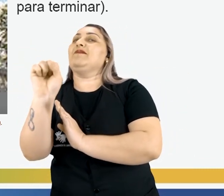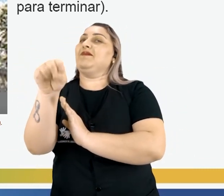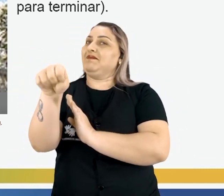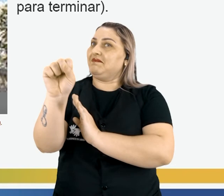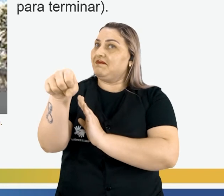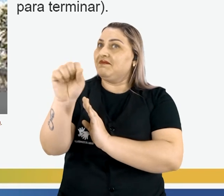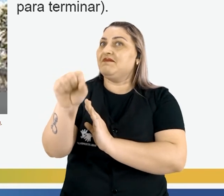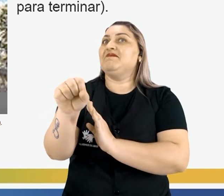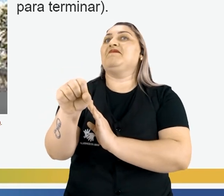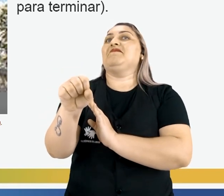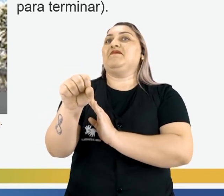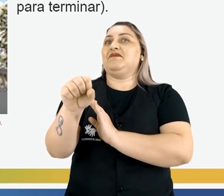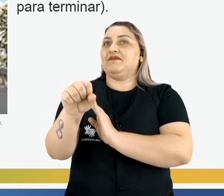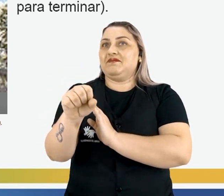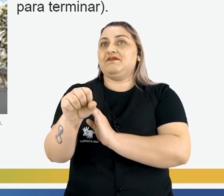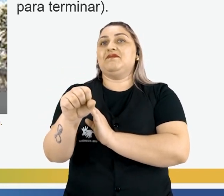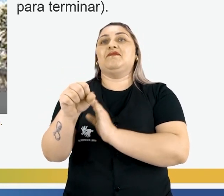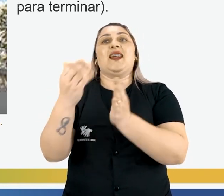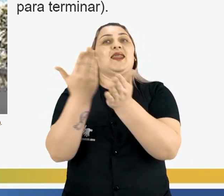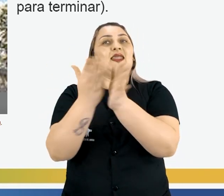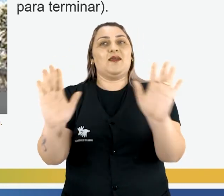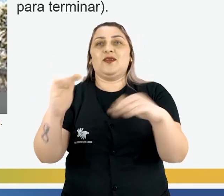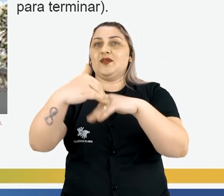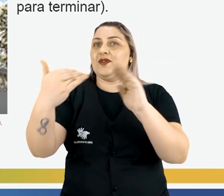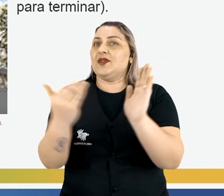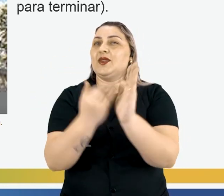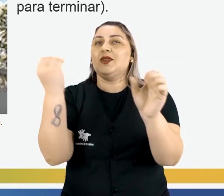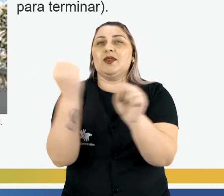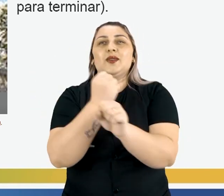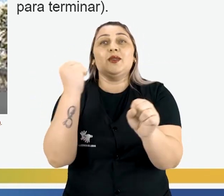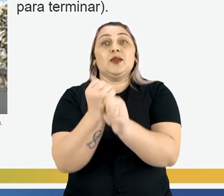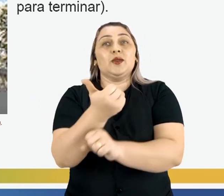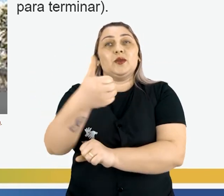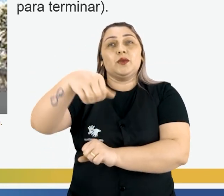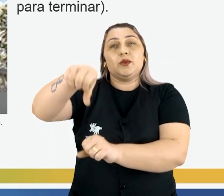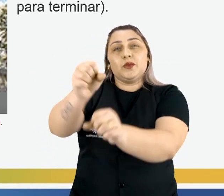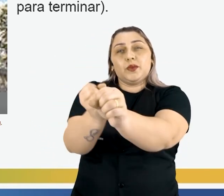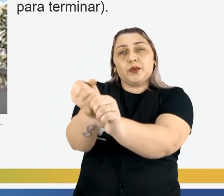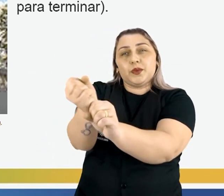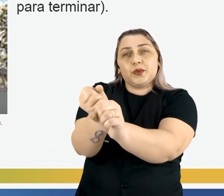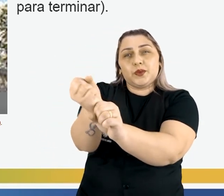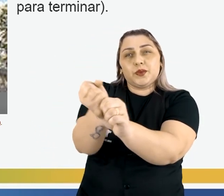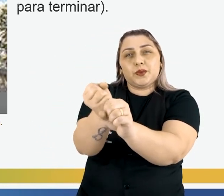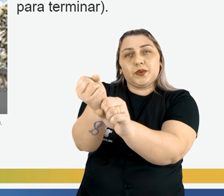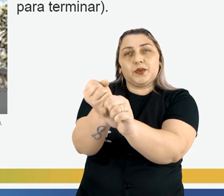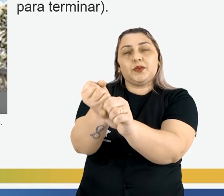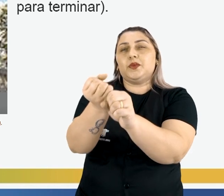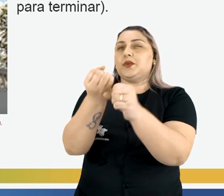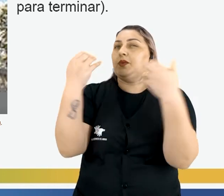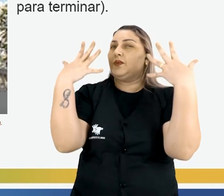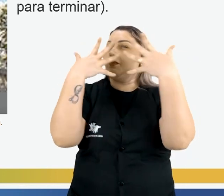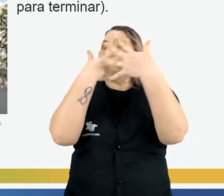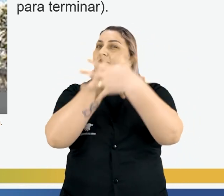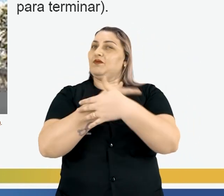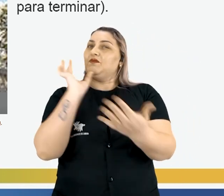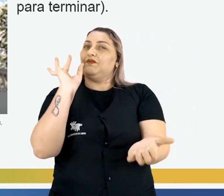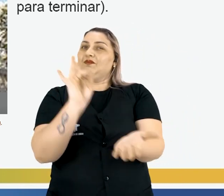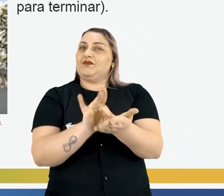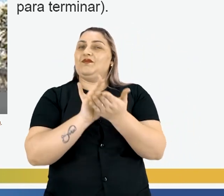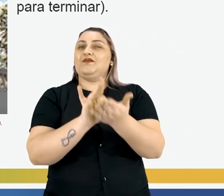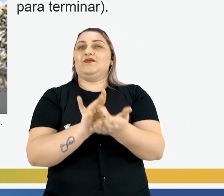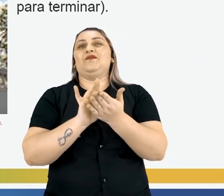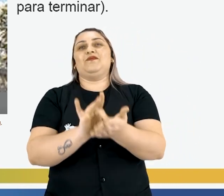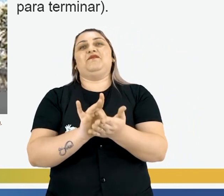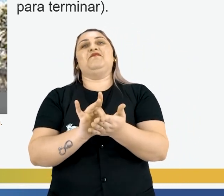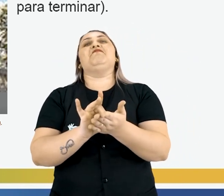1948. Ou seja, a construção durou 19 anos e ficou muito bonito, não é verdade? Então